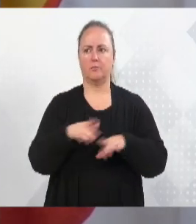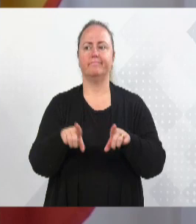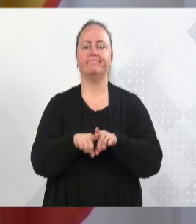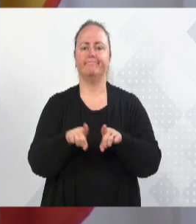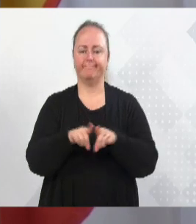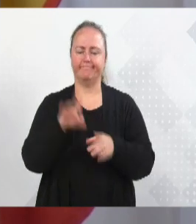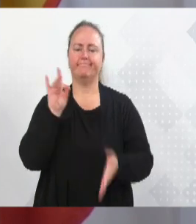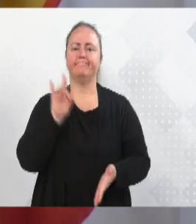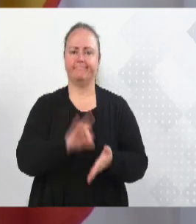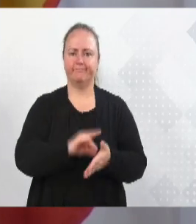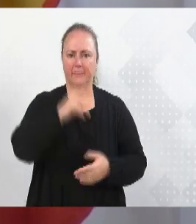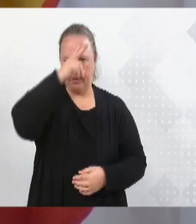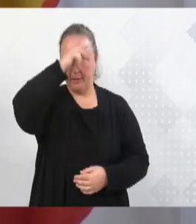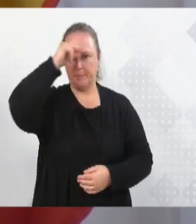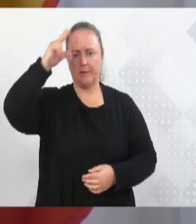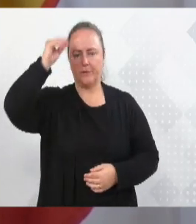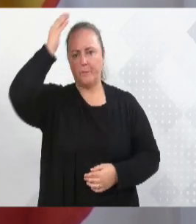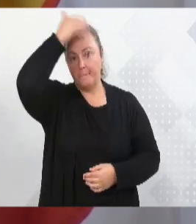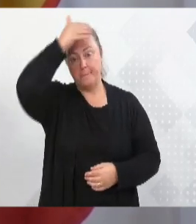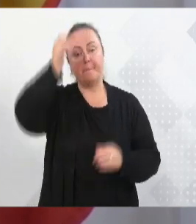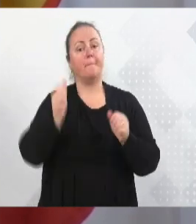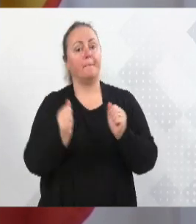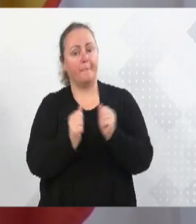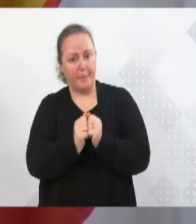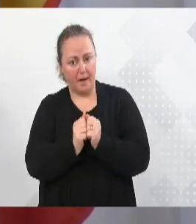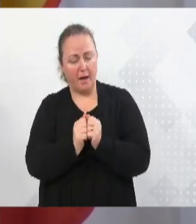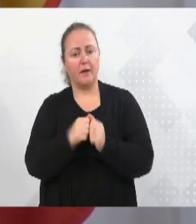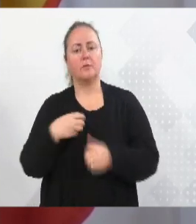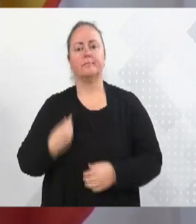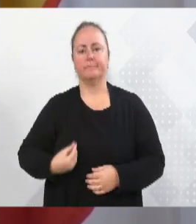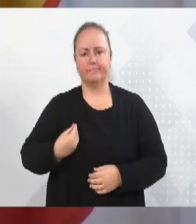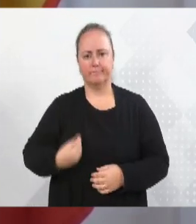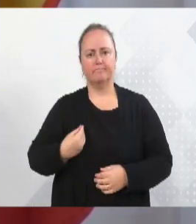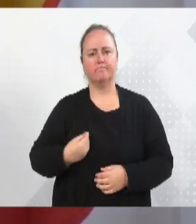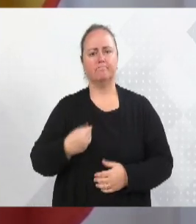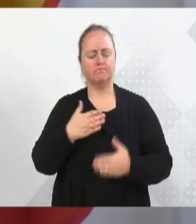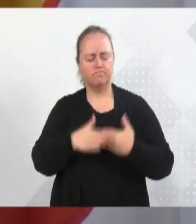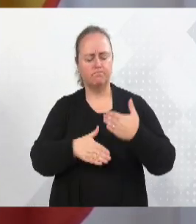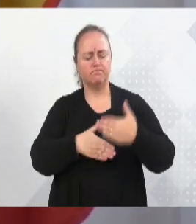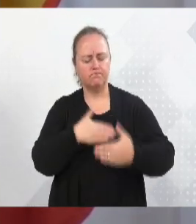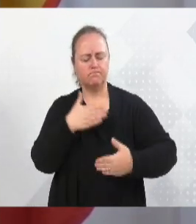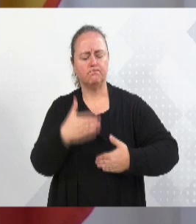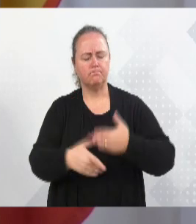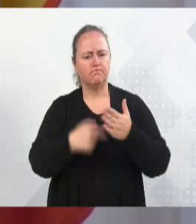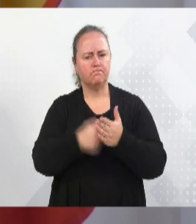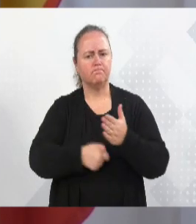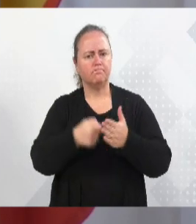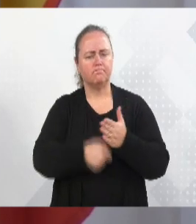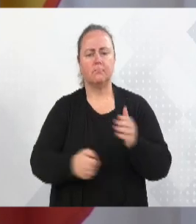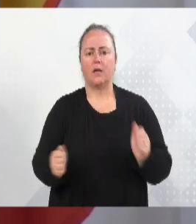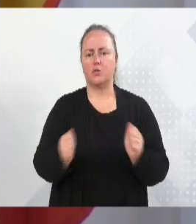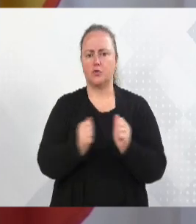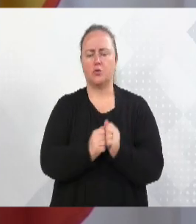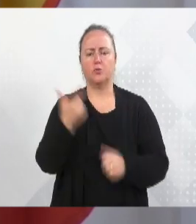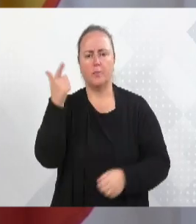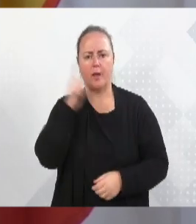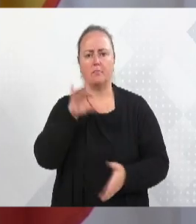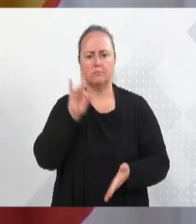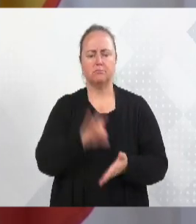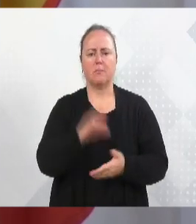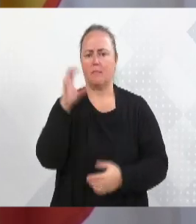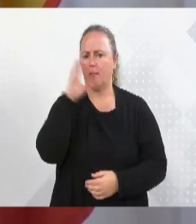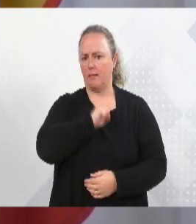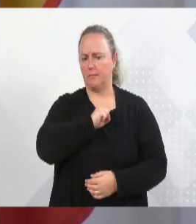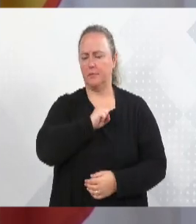o executivo, a pessoa do prefeito Mário, que esteve também par e passo atrás dessas condições para que a coisa caminhasse e